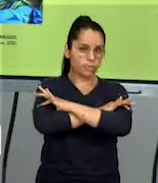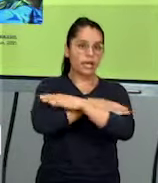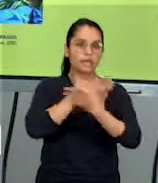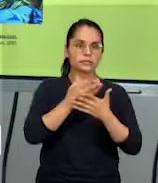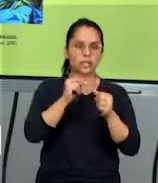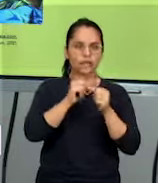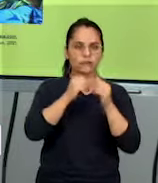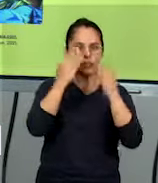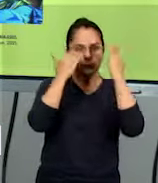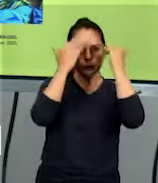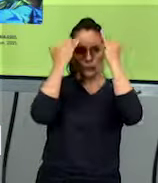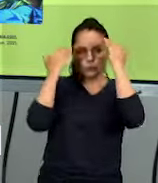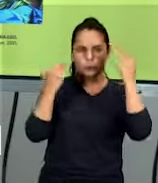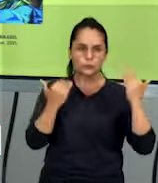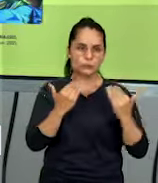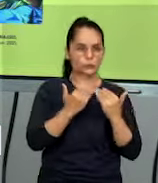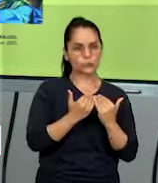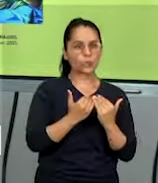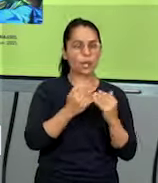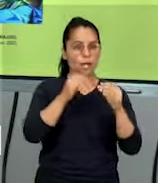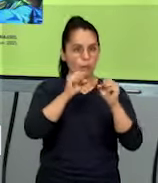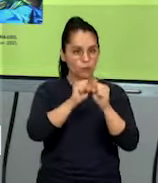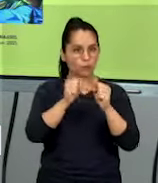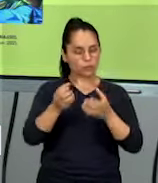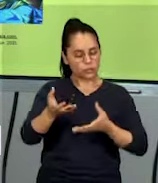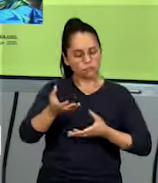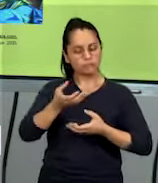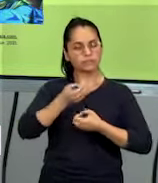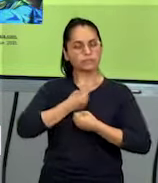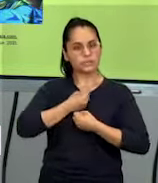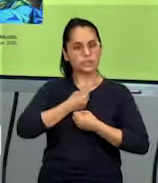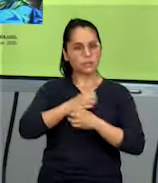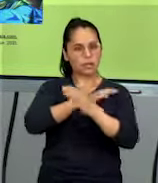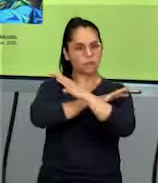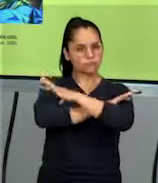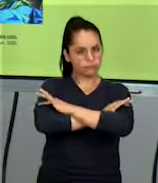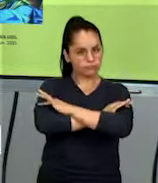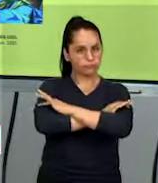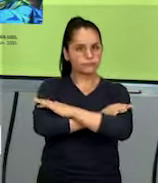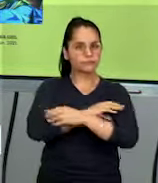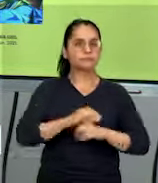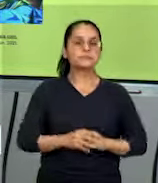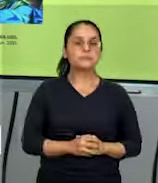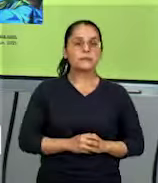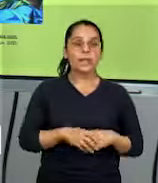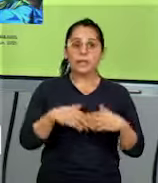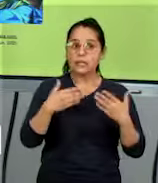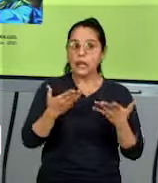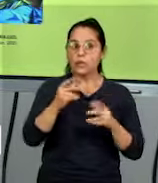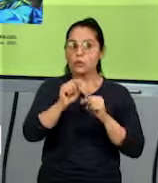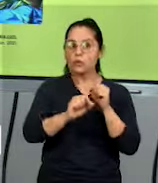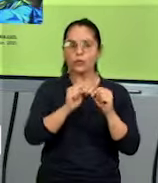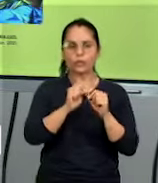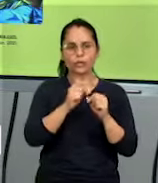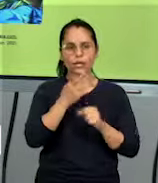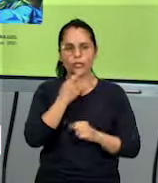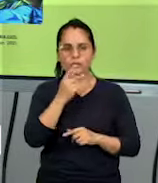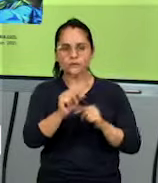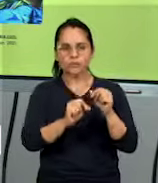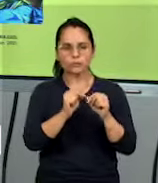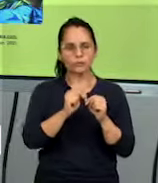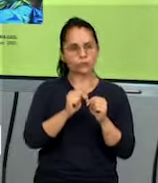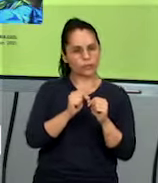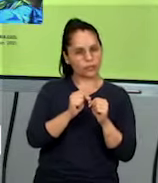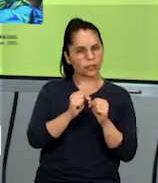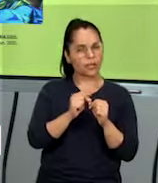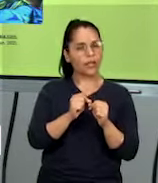fez essa pintura para que ela receba o orixá da sua devoção. E aí, quando nós falamos em ritos